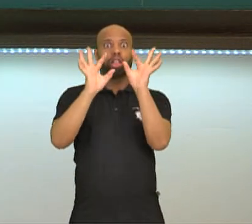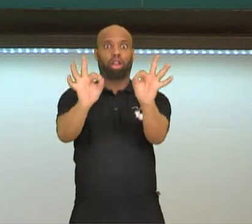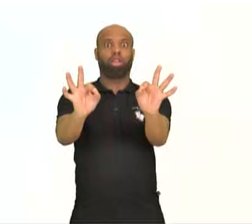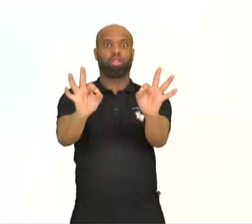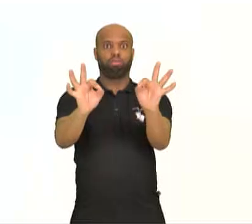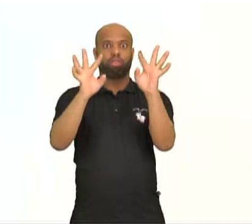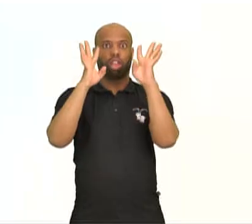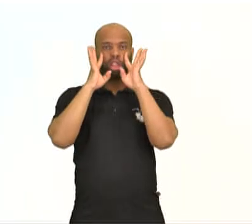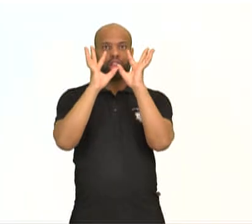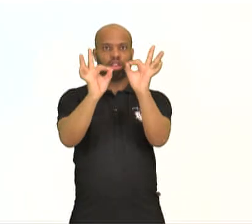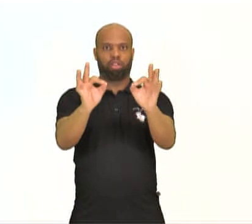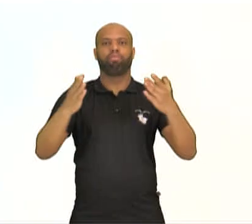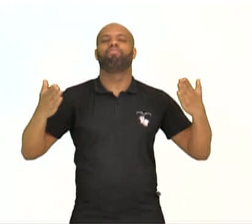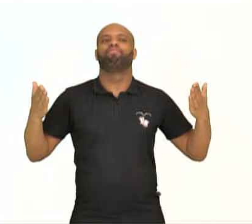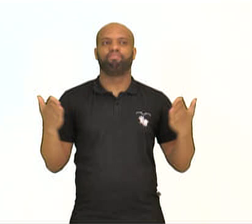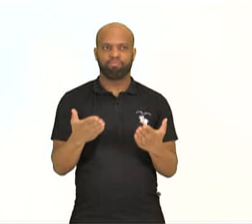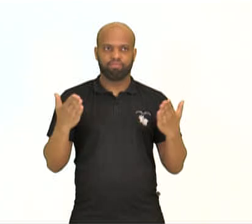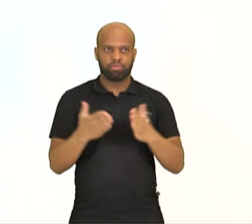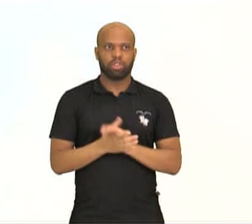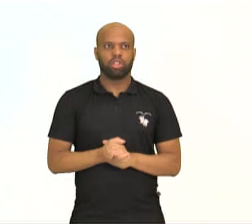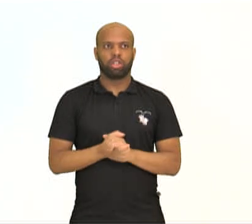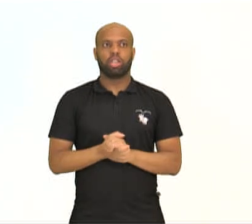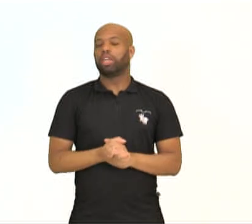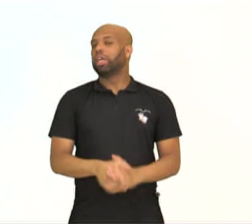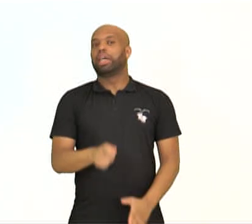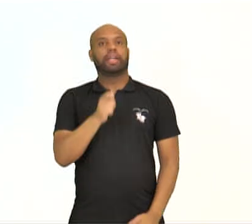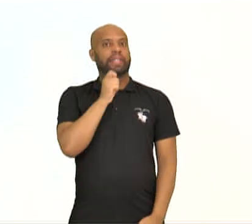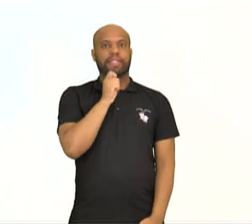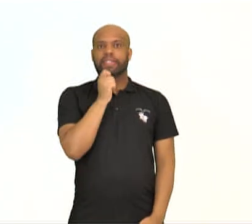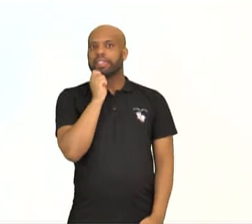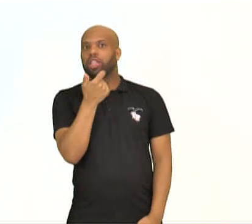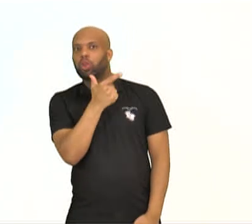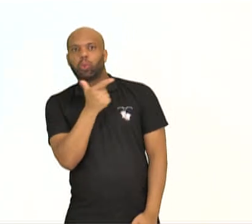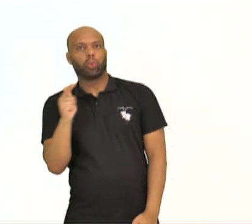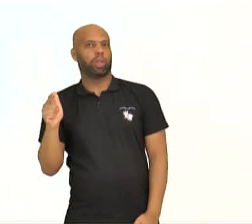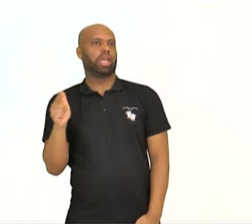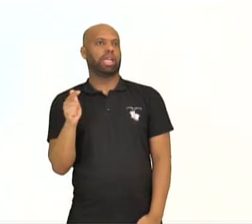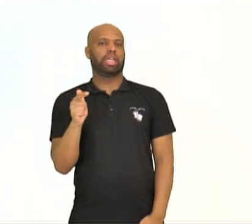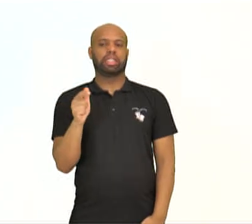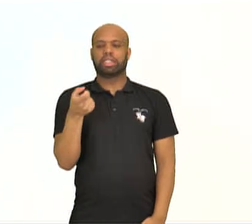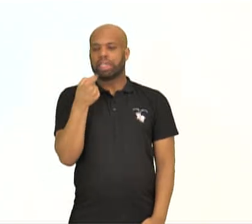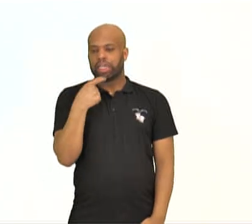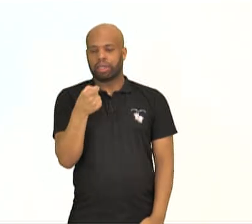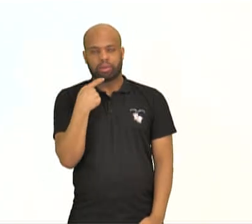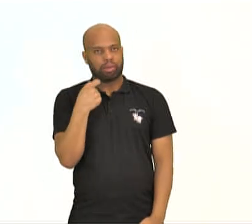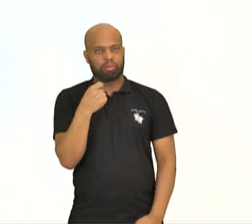atenção, muita atenção, ainda não há nenhuma